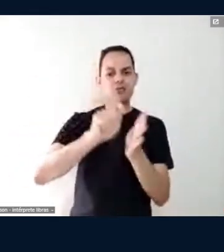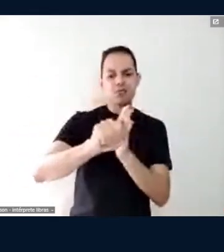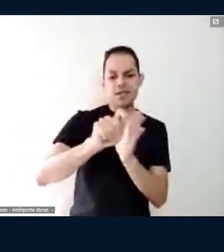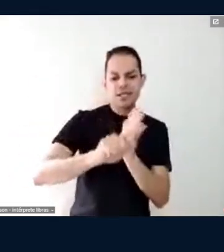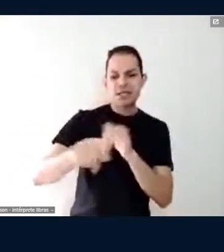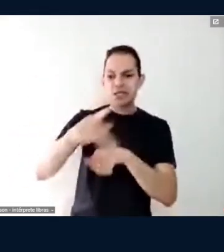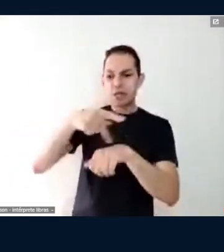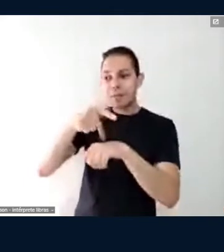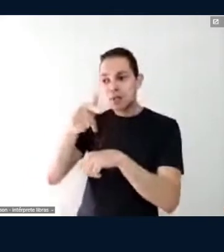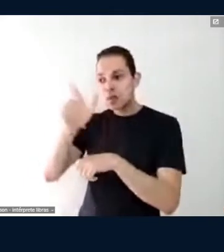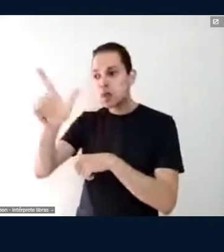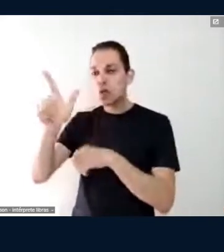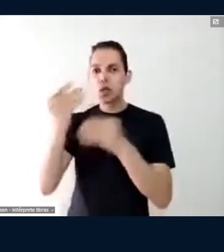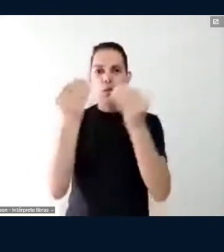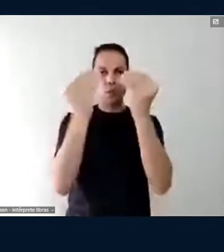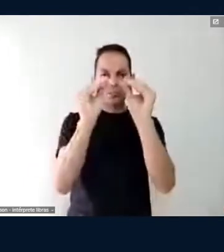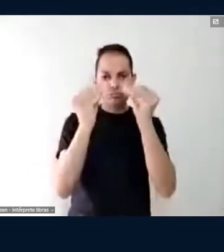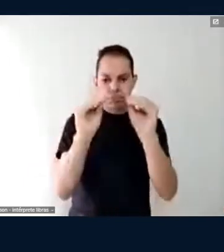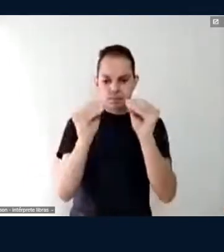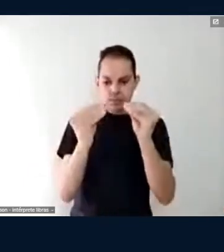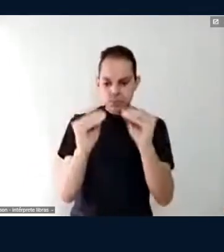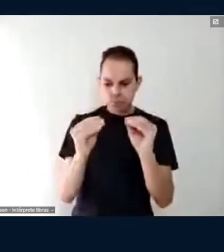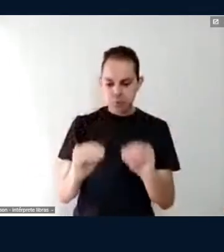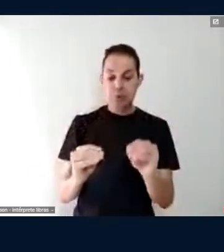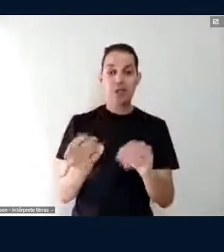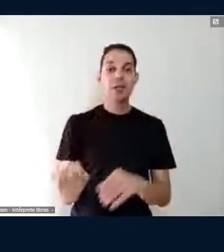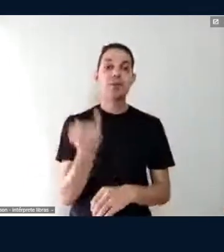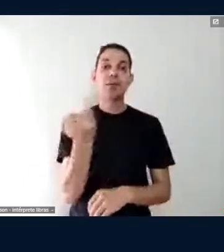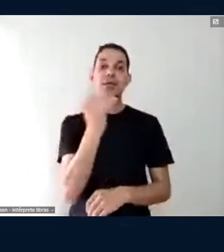importantes como